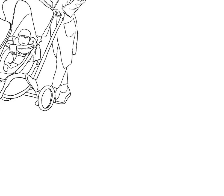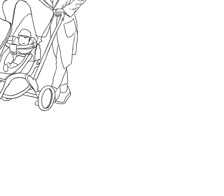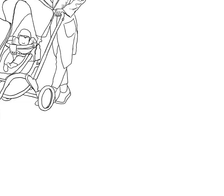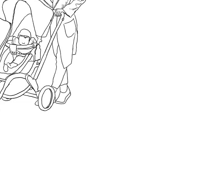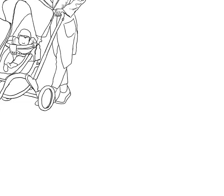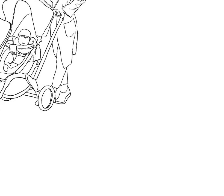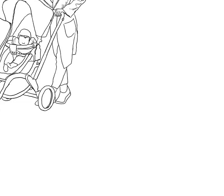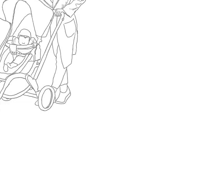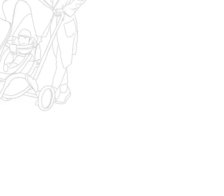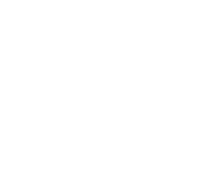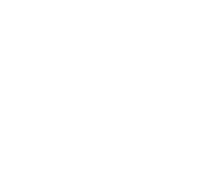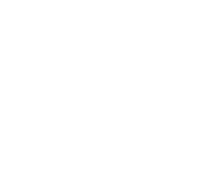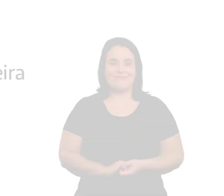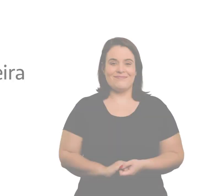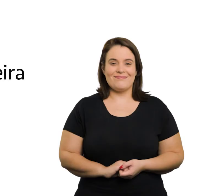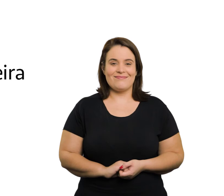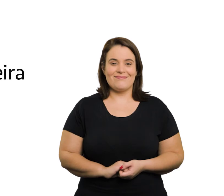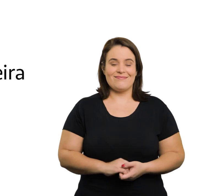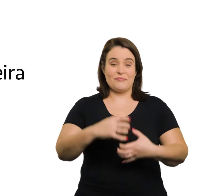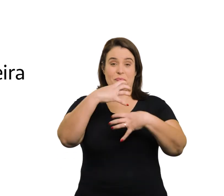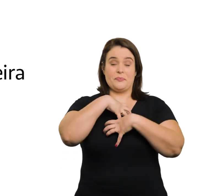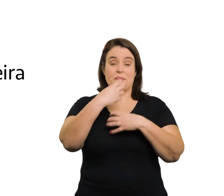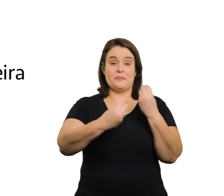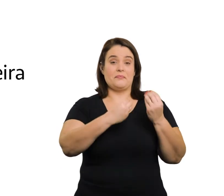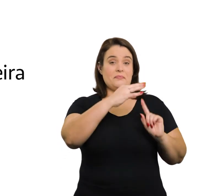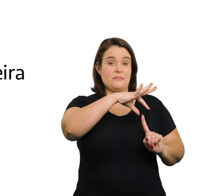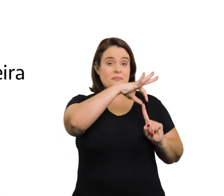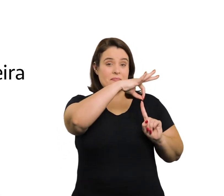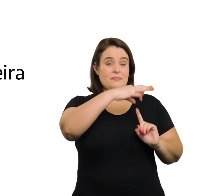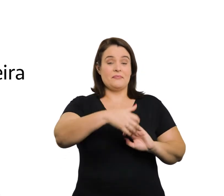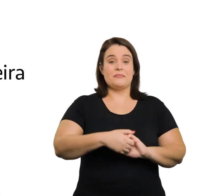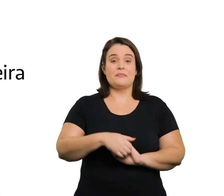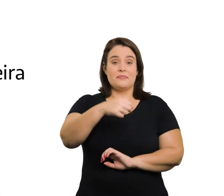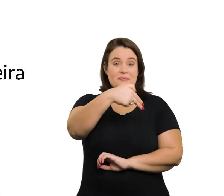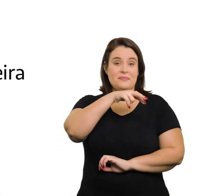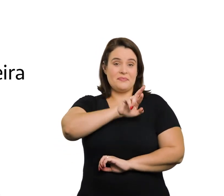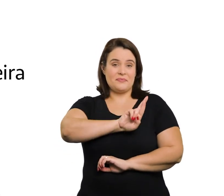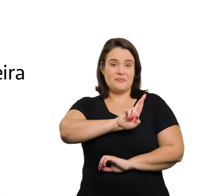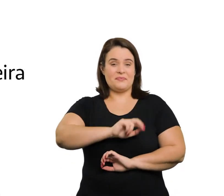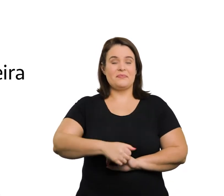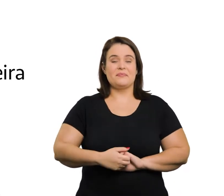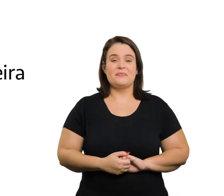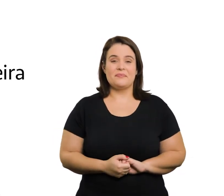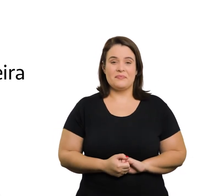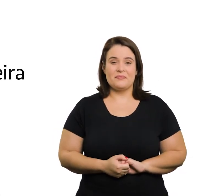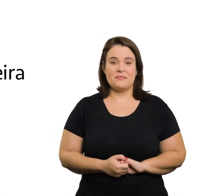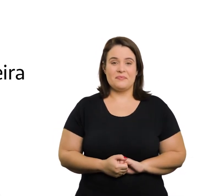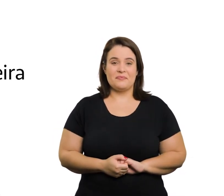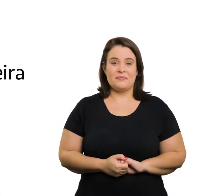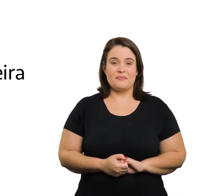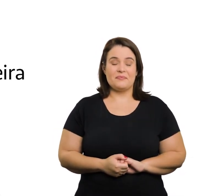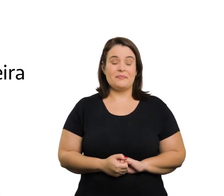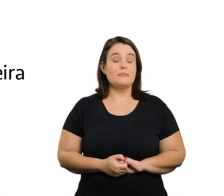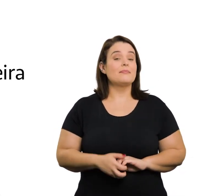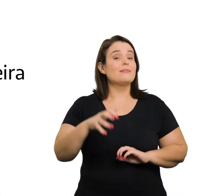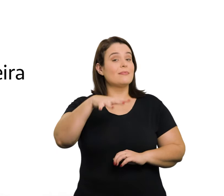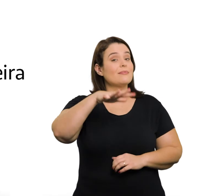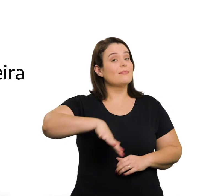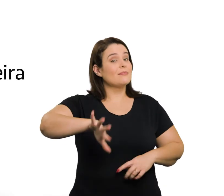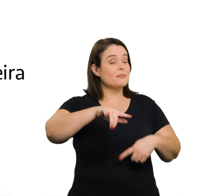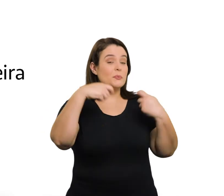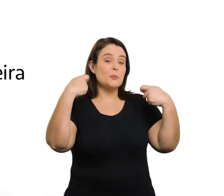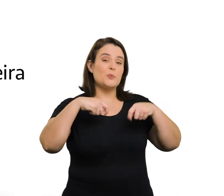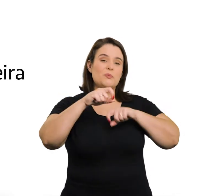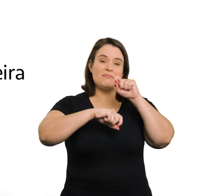perfil empurrando um carrinho duplo de bebê. Módulo de referência, MR.